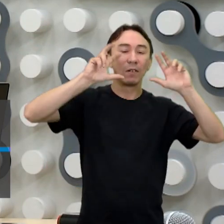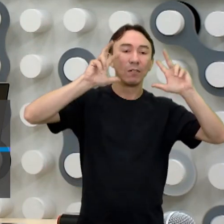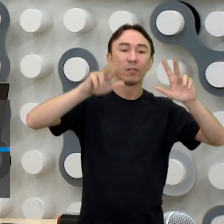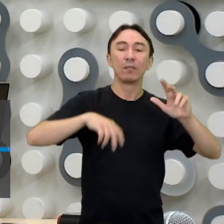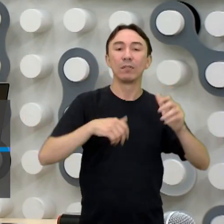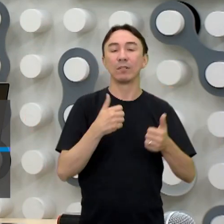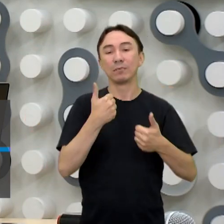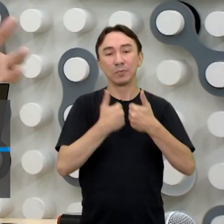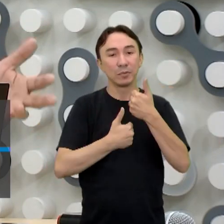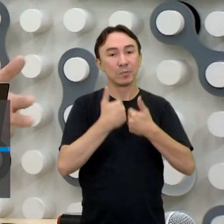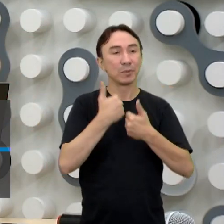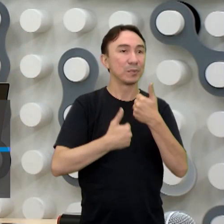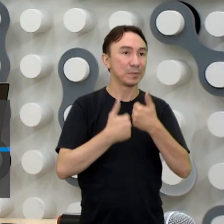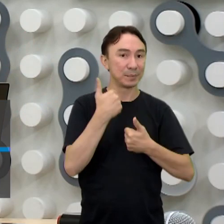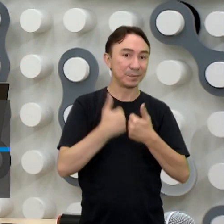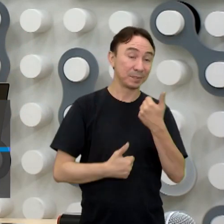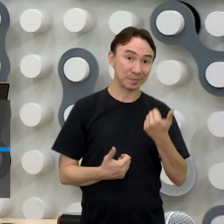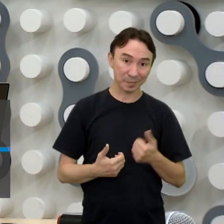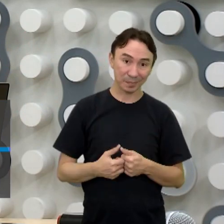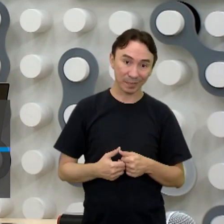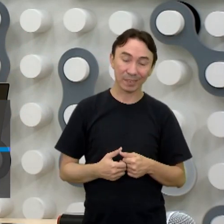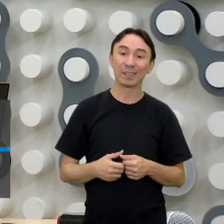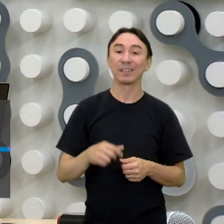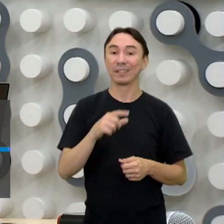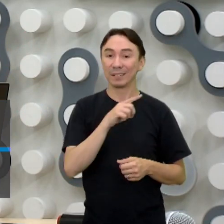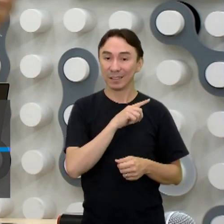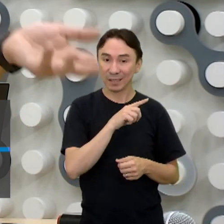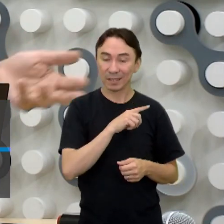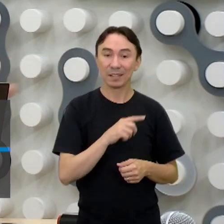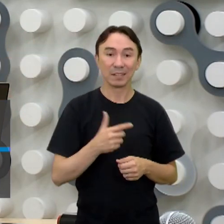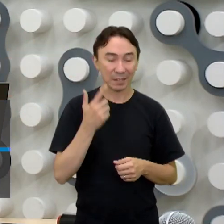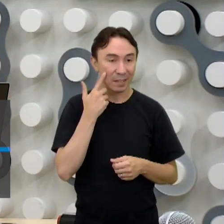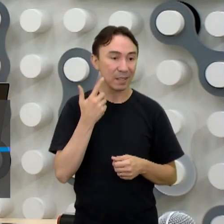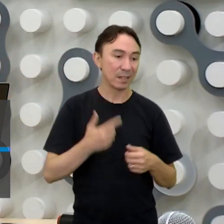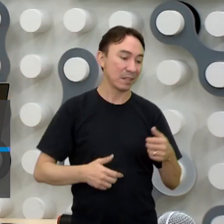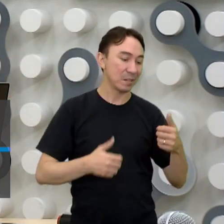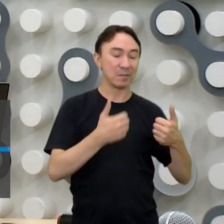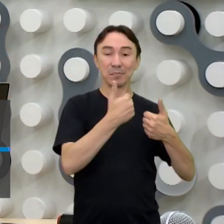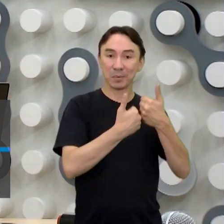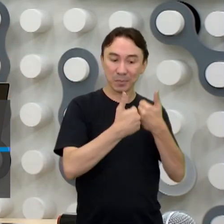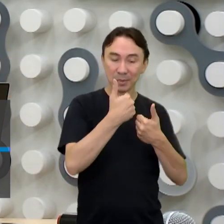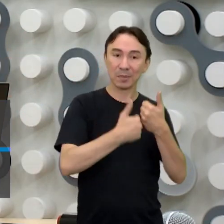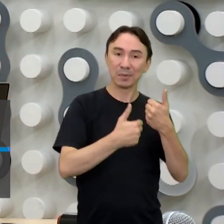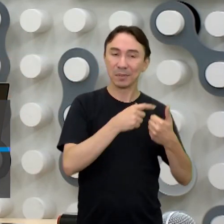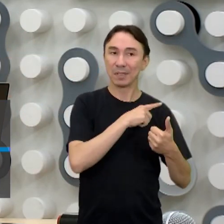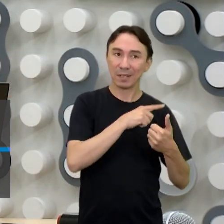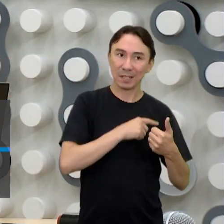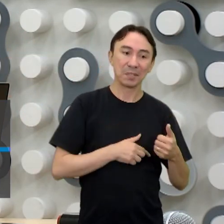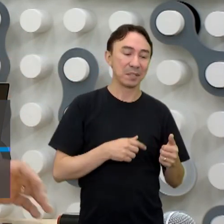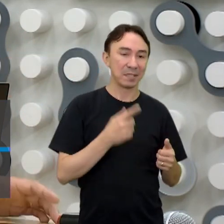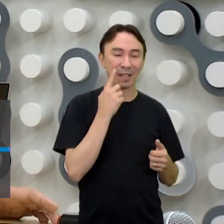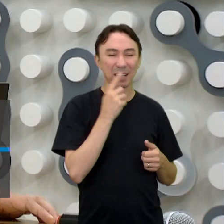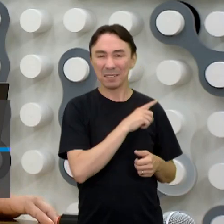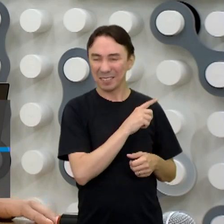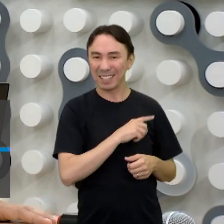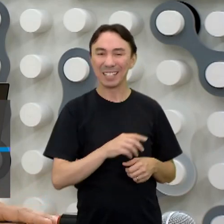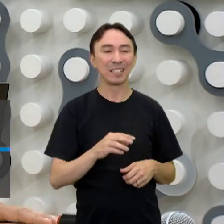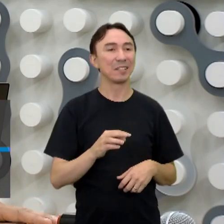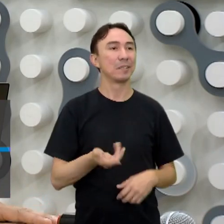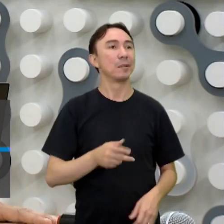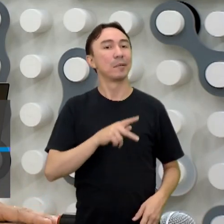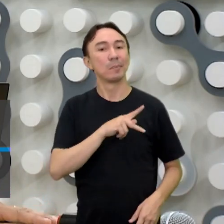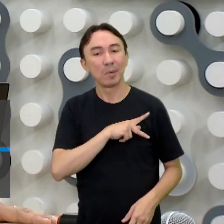é onipresente, então, em geral, tem o cara que cobre um time A, o time B, o time C, o time D. Então, você vai sempre ver no